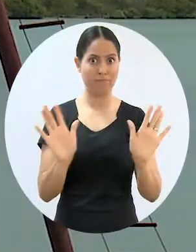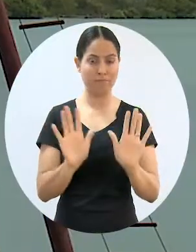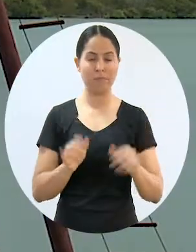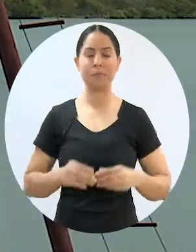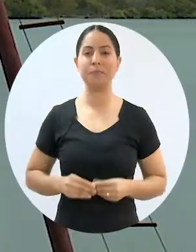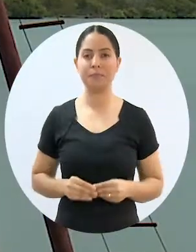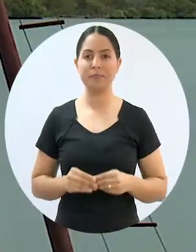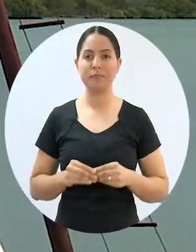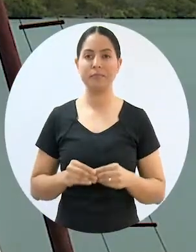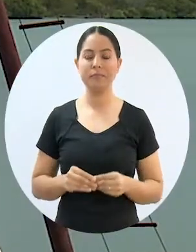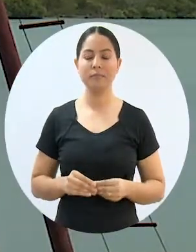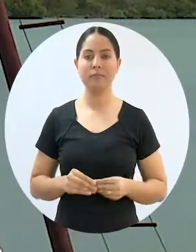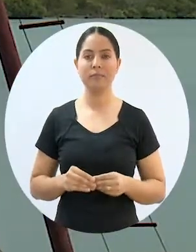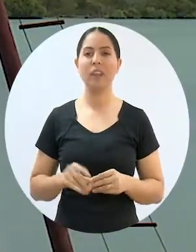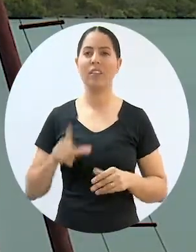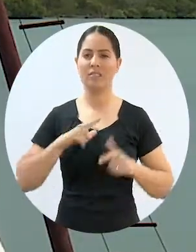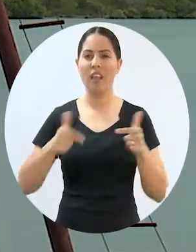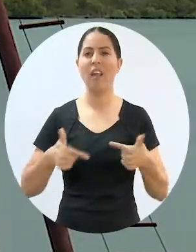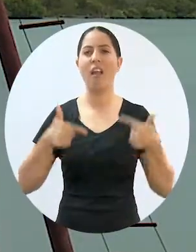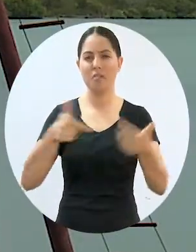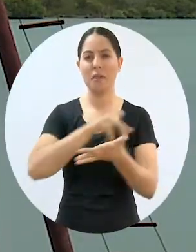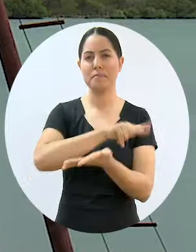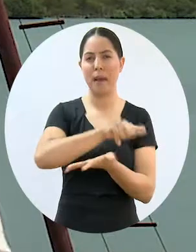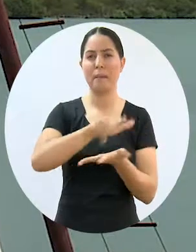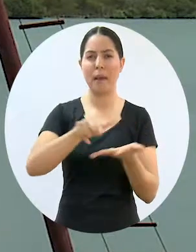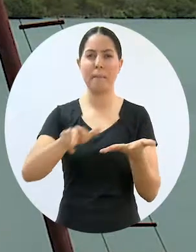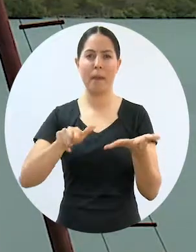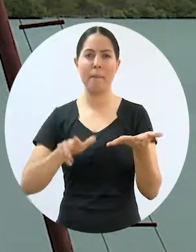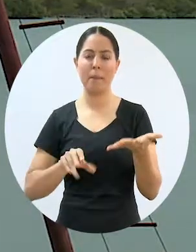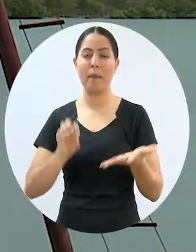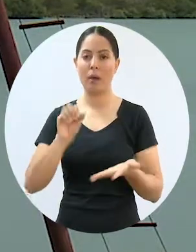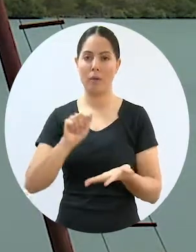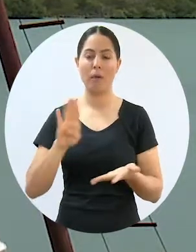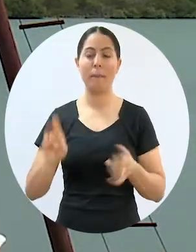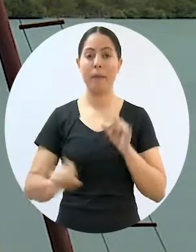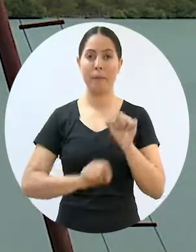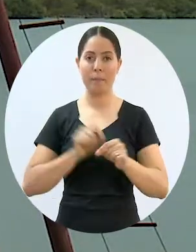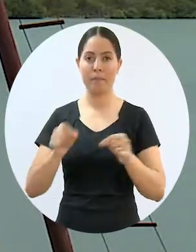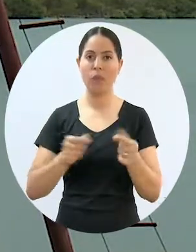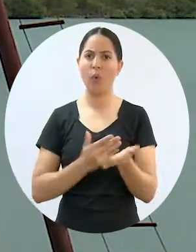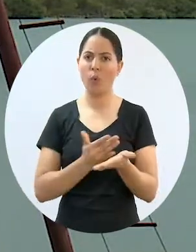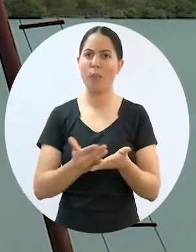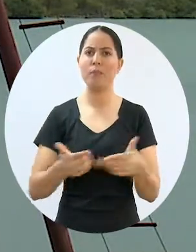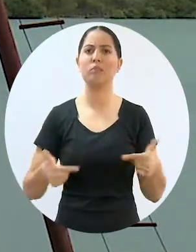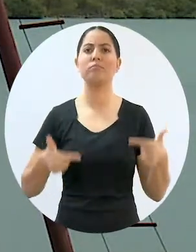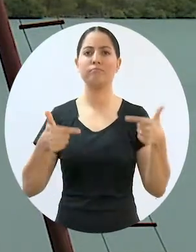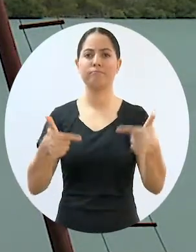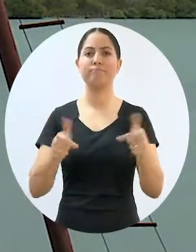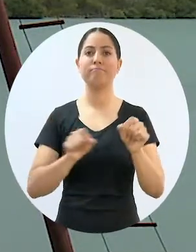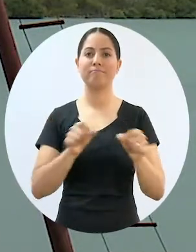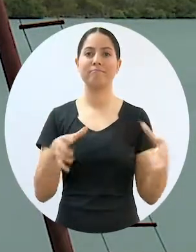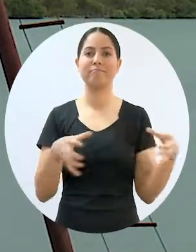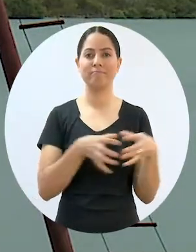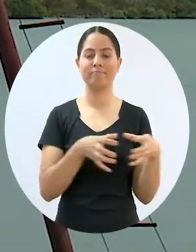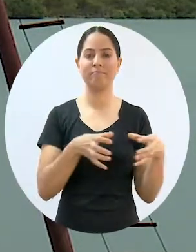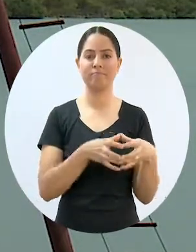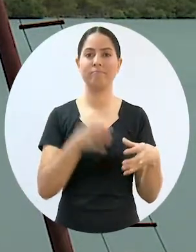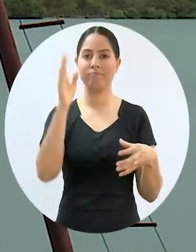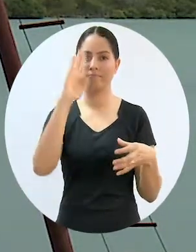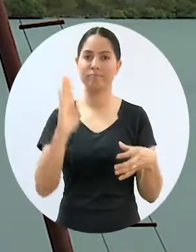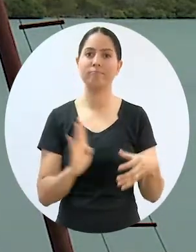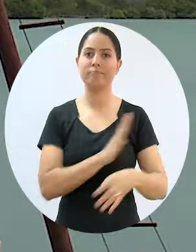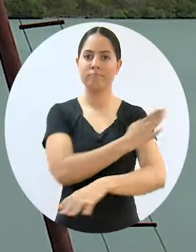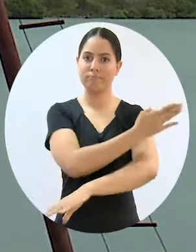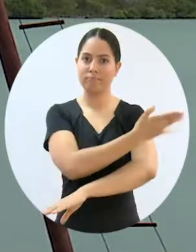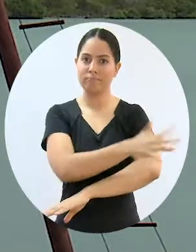Uma série de ações tem sido feitas por parte da OAB, que começou a Caravana do Meio Ambiente, que tem passado pelos